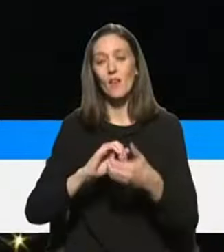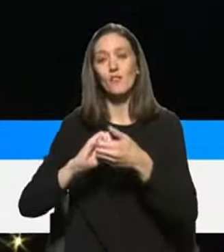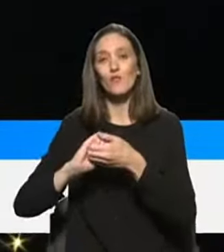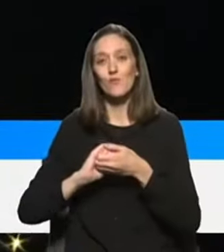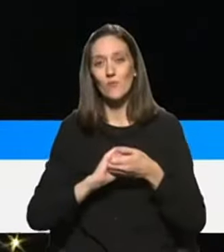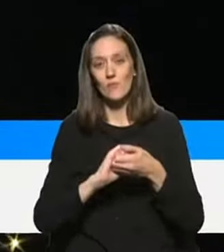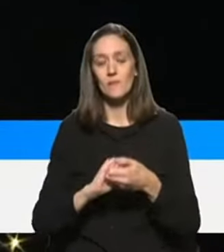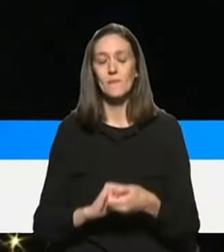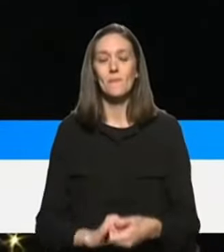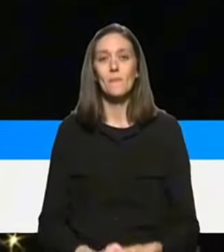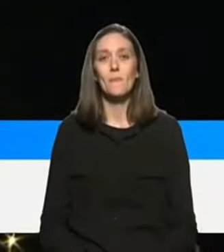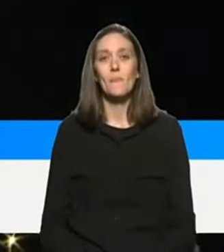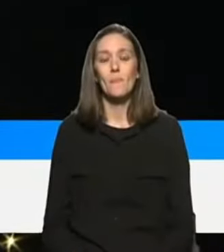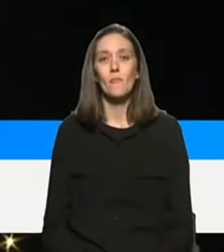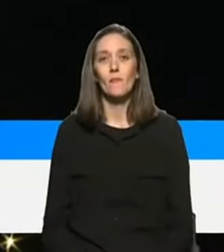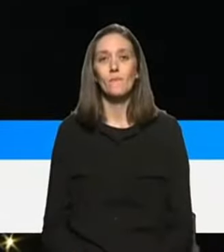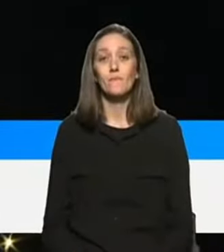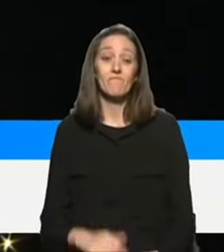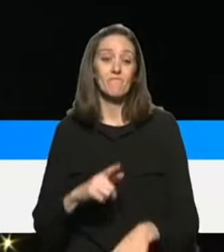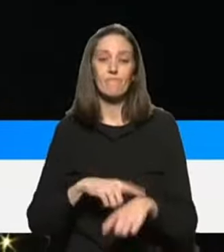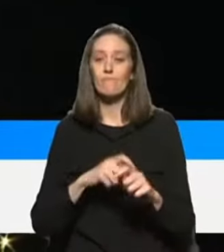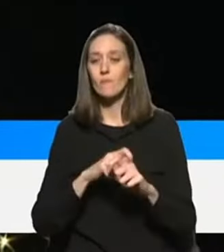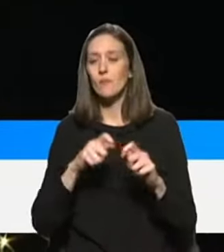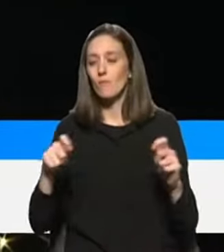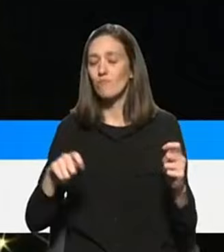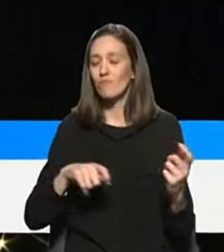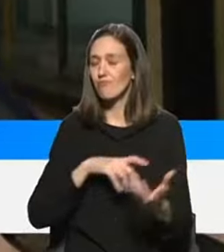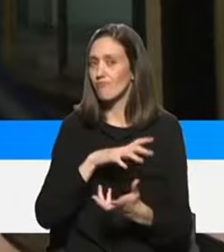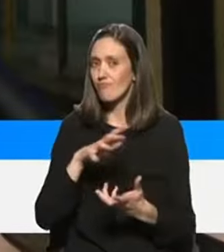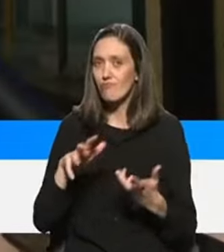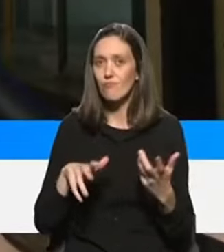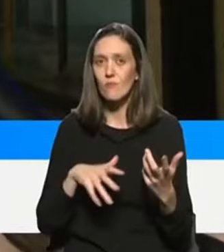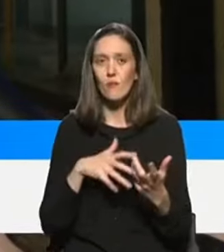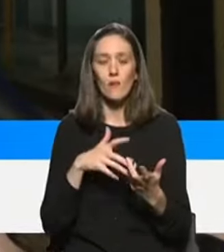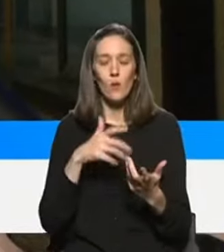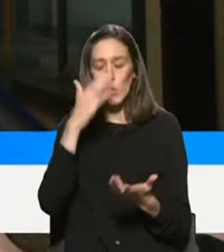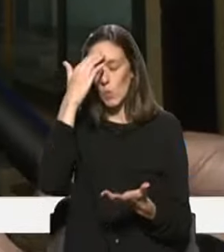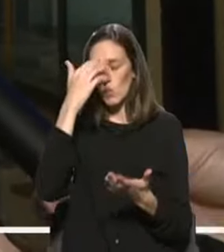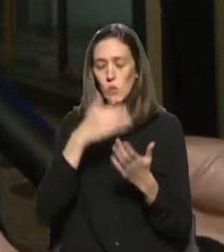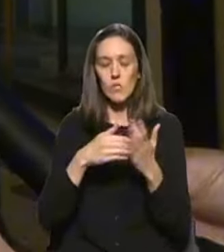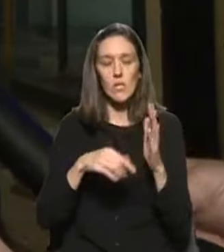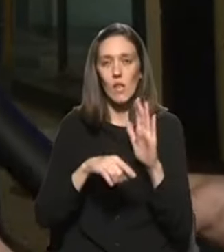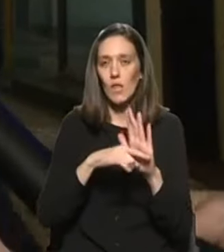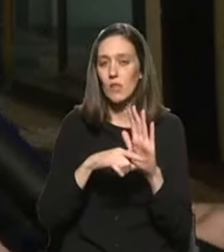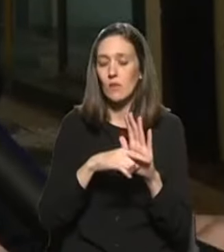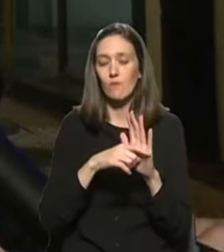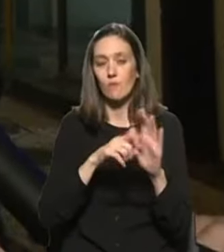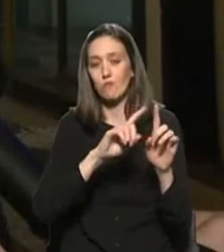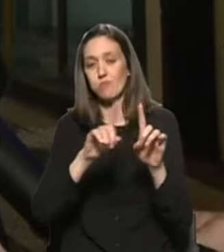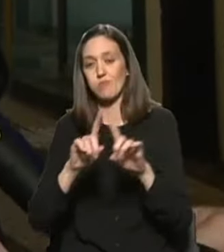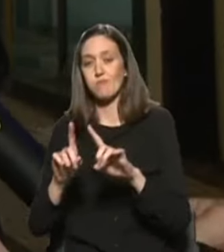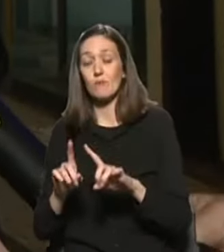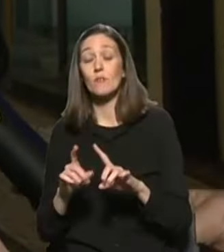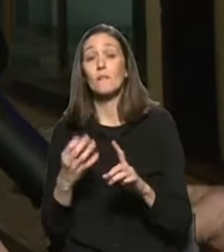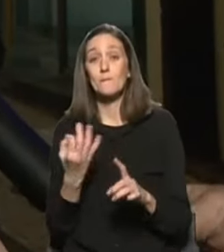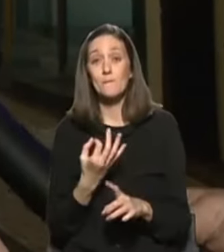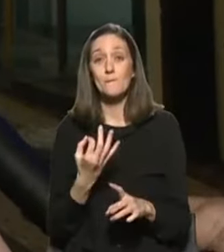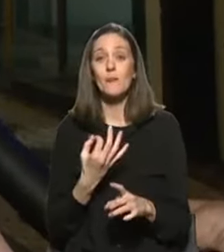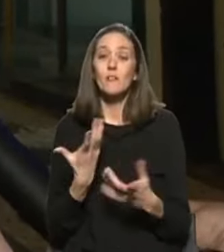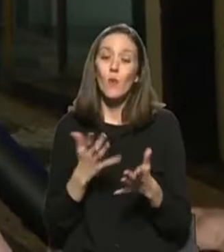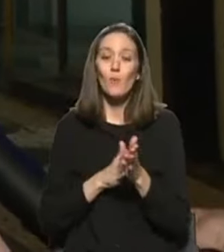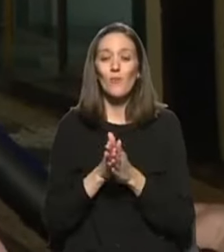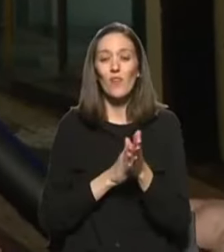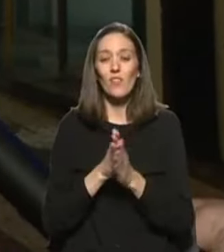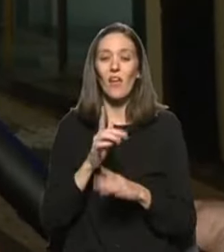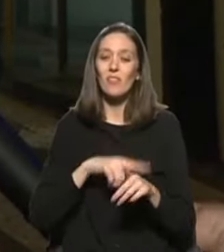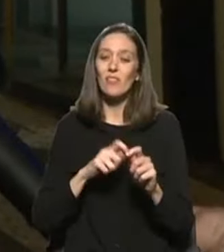tempos conturbados, com consequências negativas em todos os aspectos e, por isso, nada como aproveitar esta época